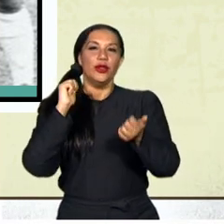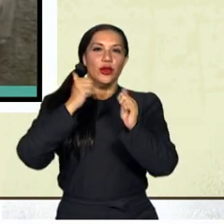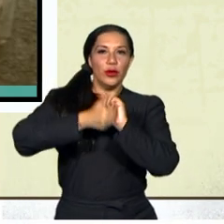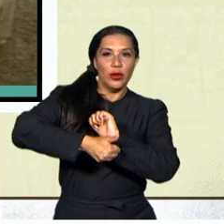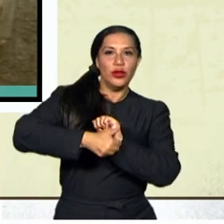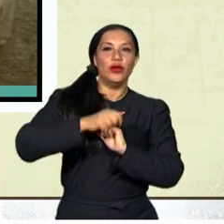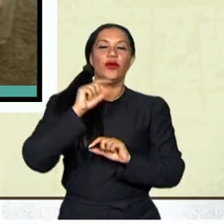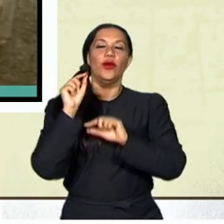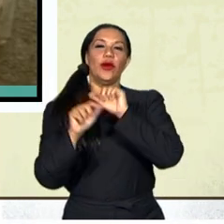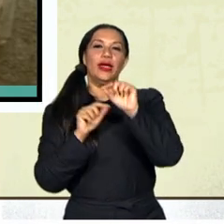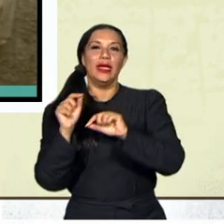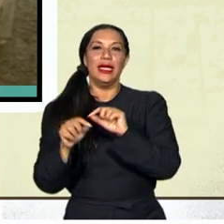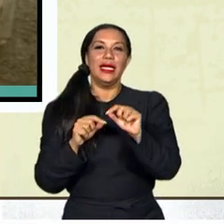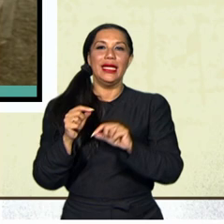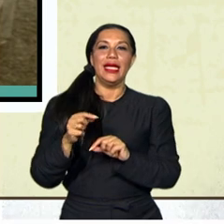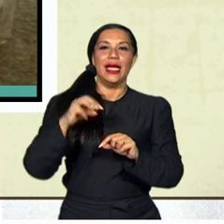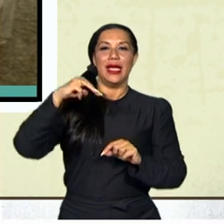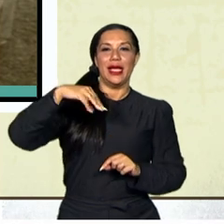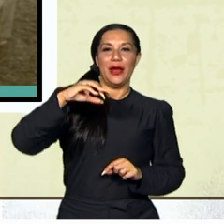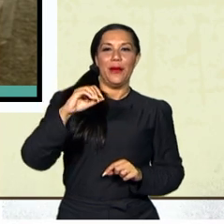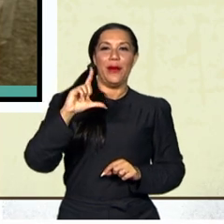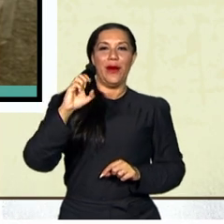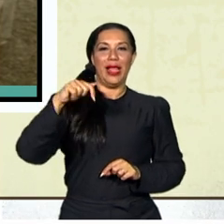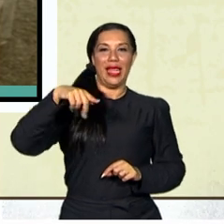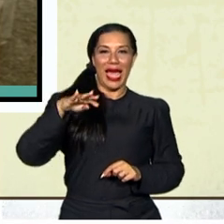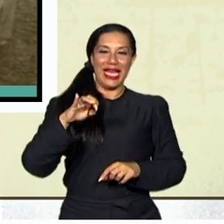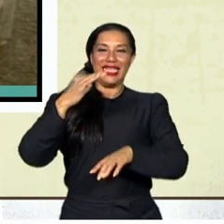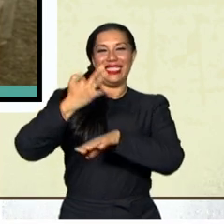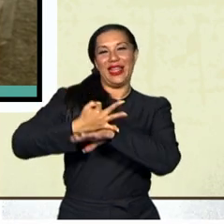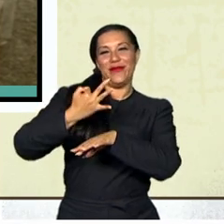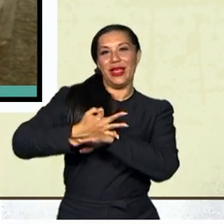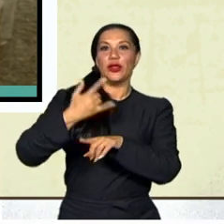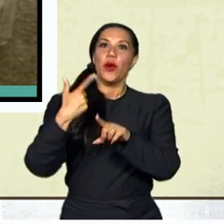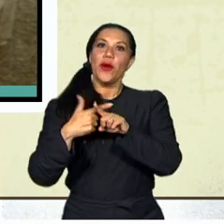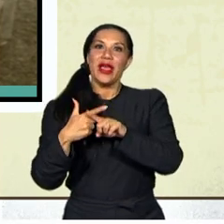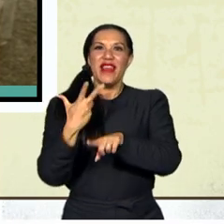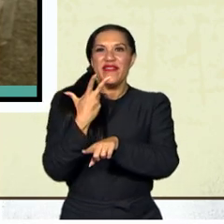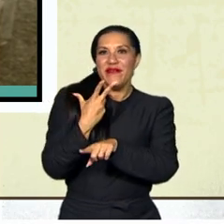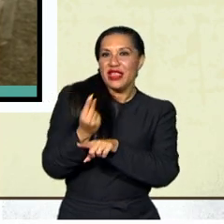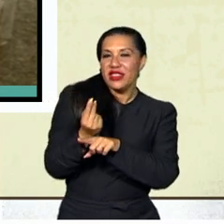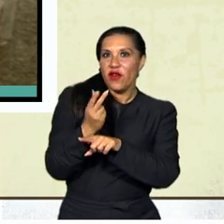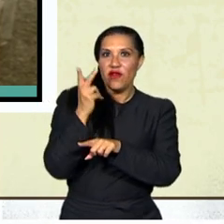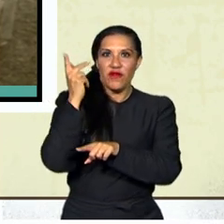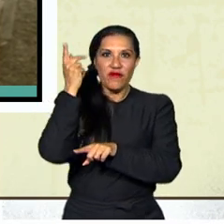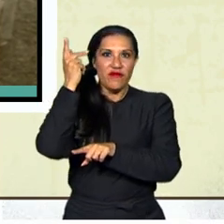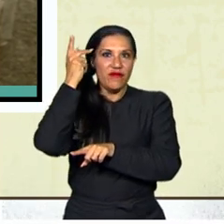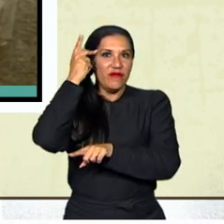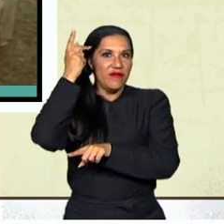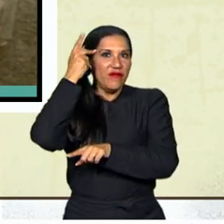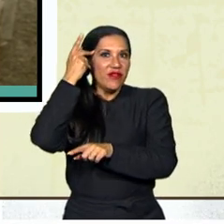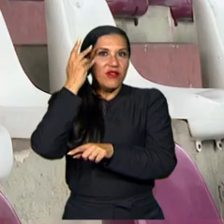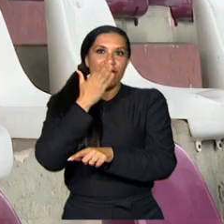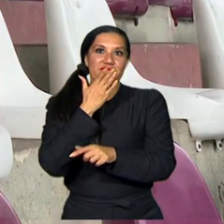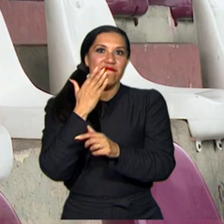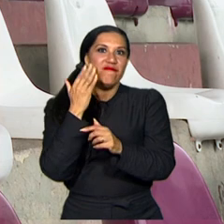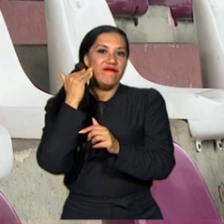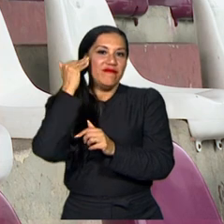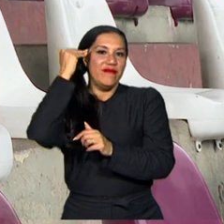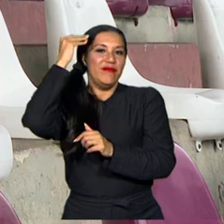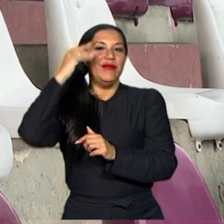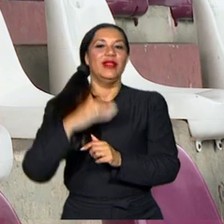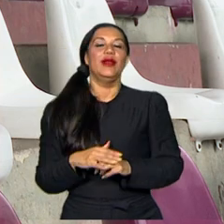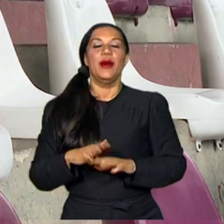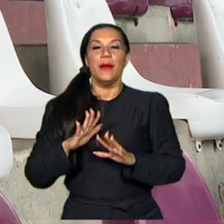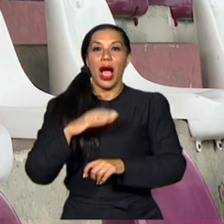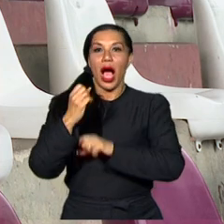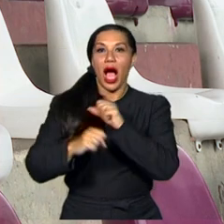a alcunha de moleque travesso por ter vencido um dos gigantes de São Paulo em seus domínios. E esse nome